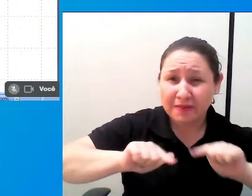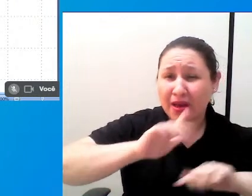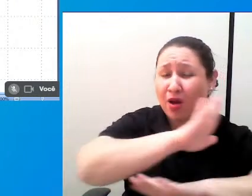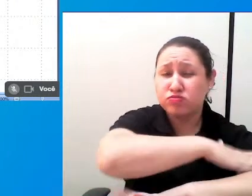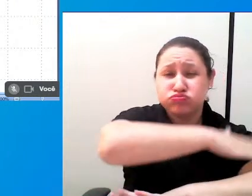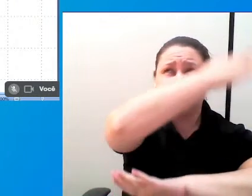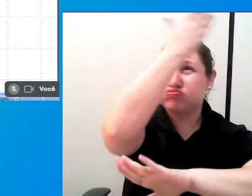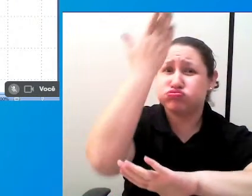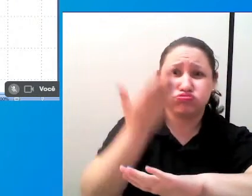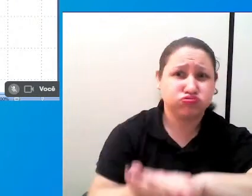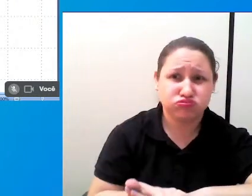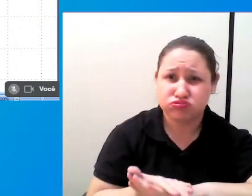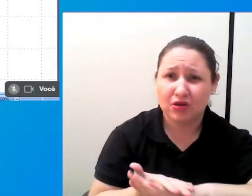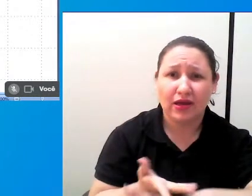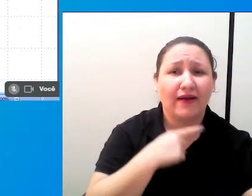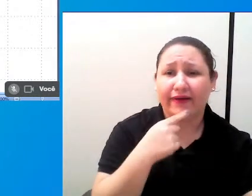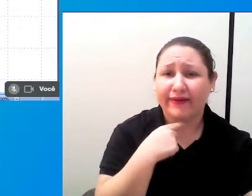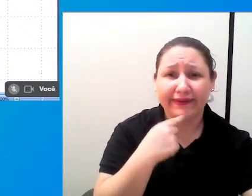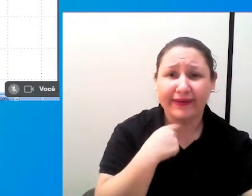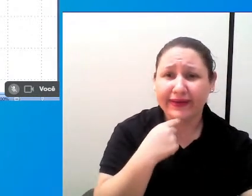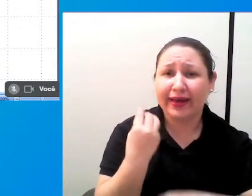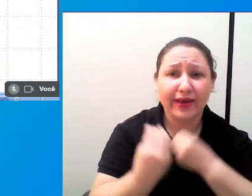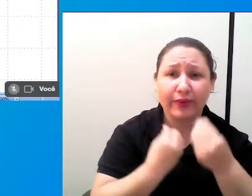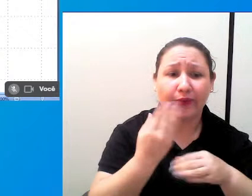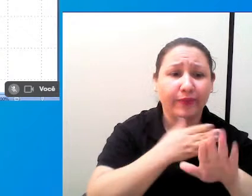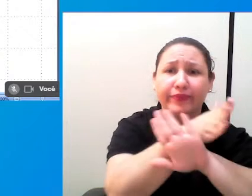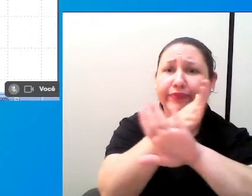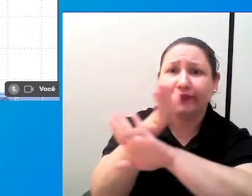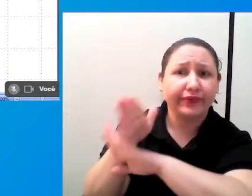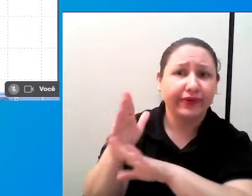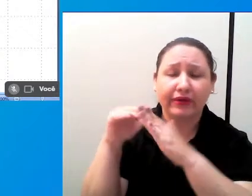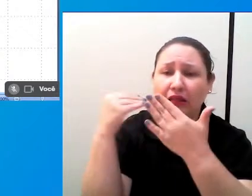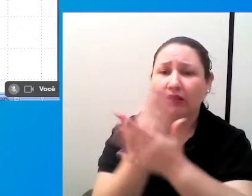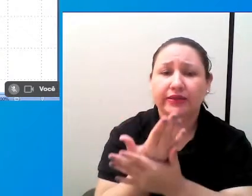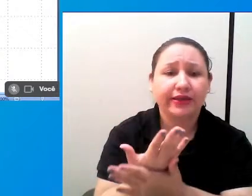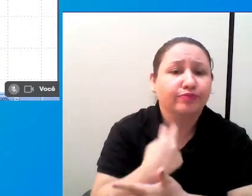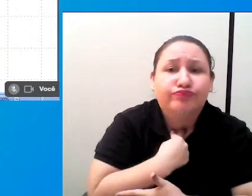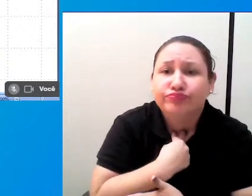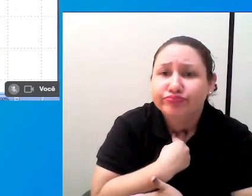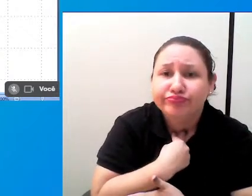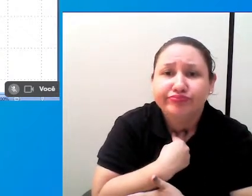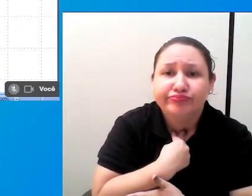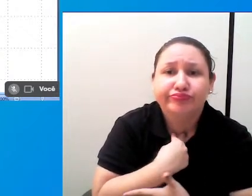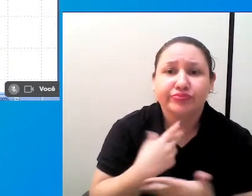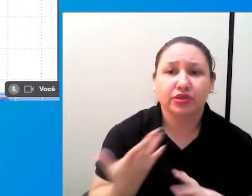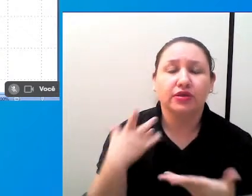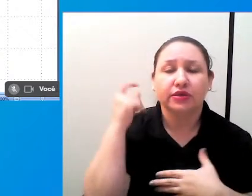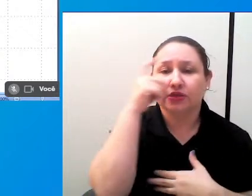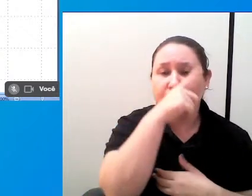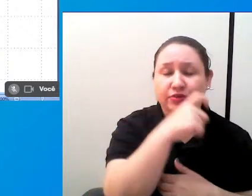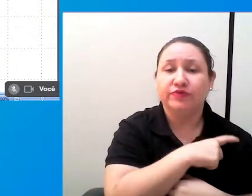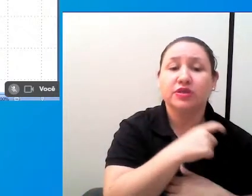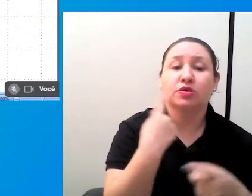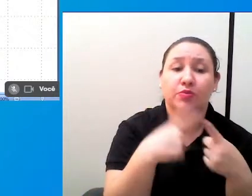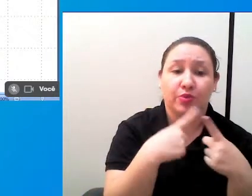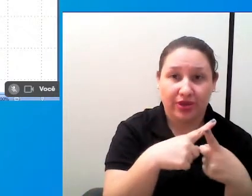parte do público das licenciaturas, né? O curso de licenciatura aqui, como a maioria das licenciaturas no país, é um curso